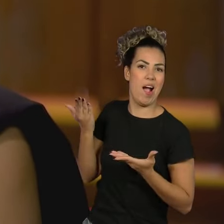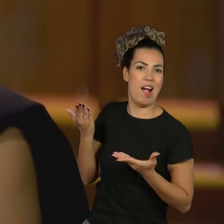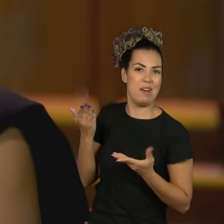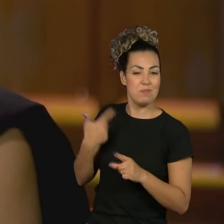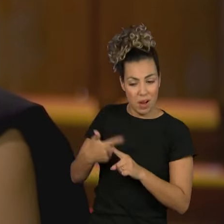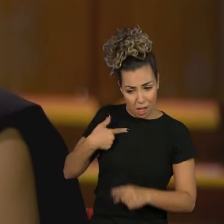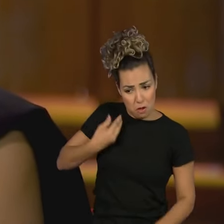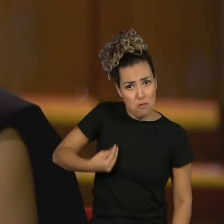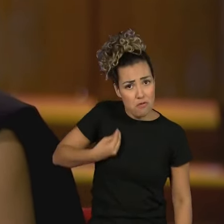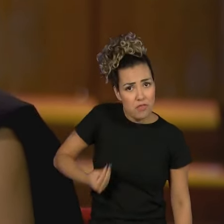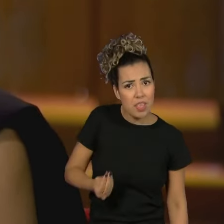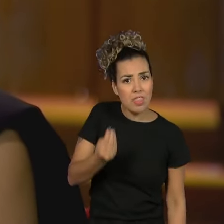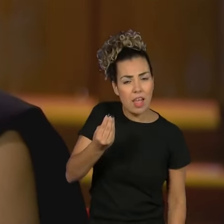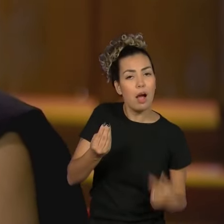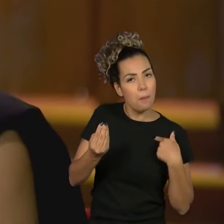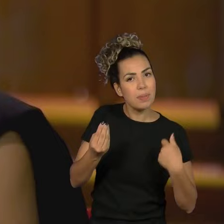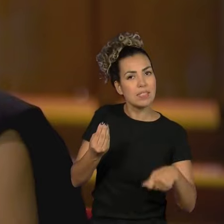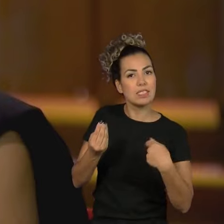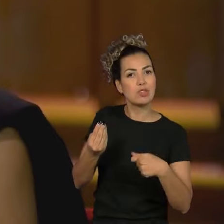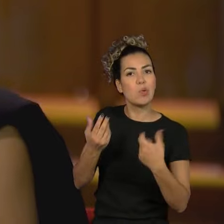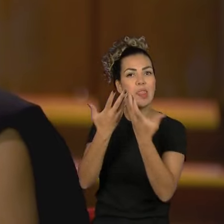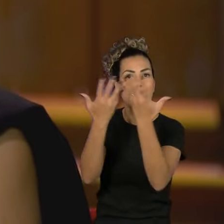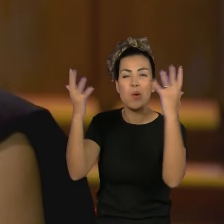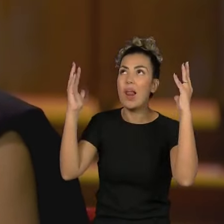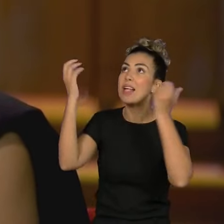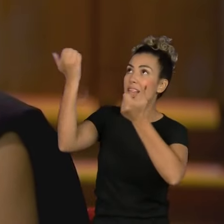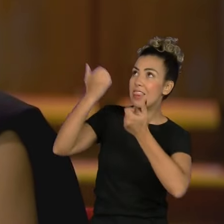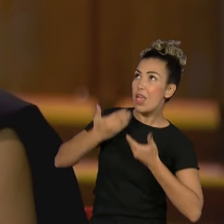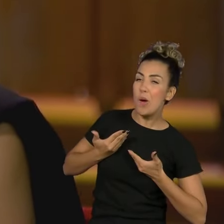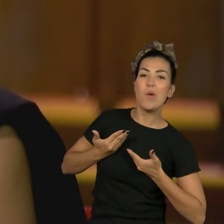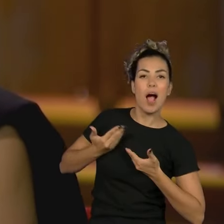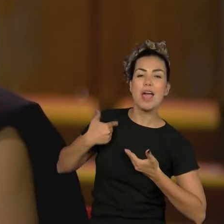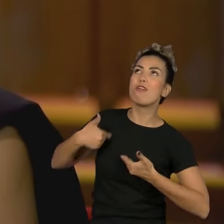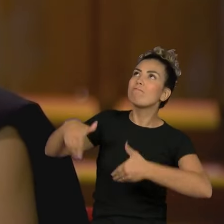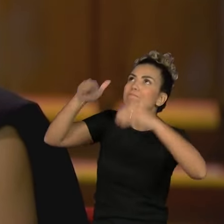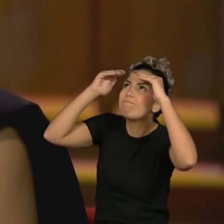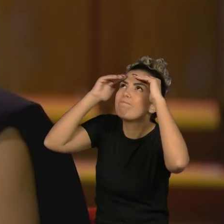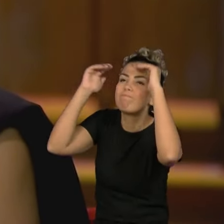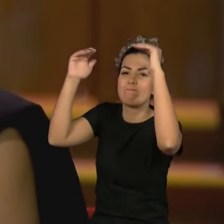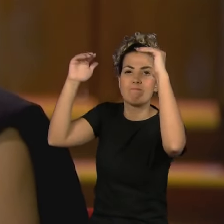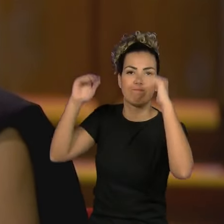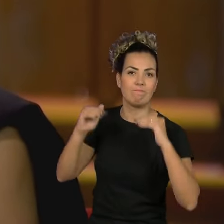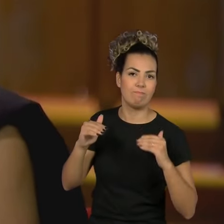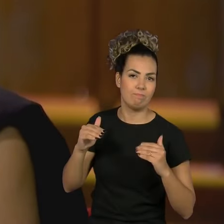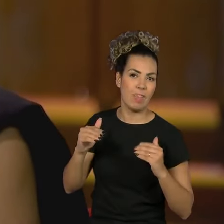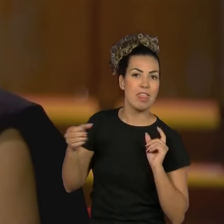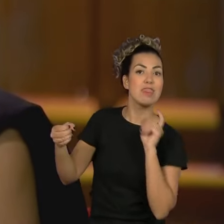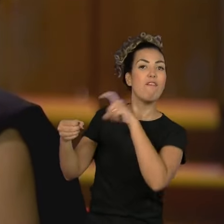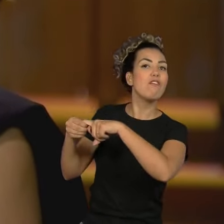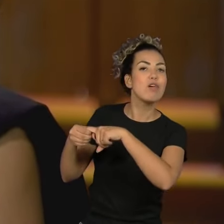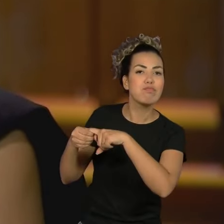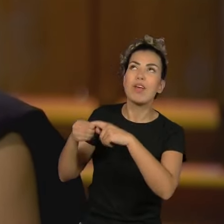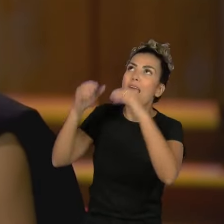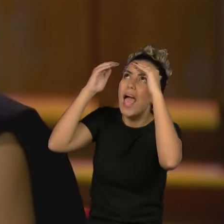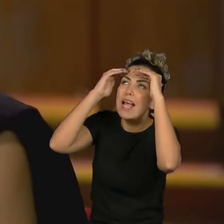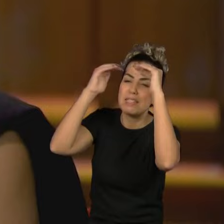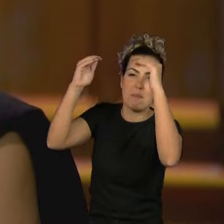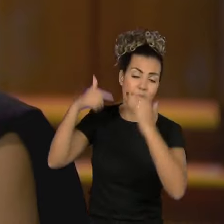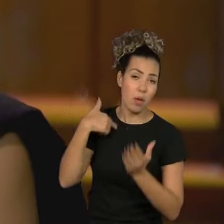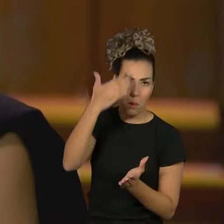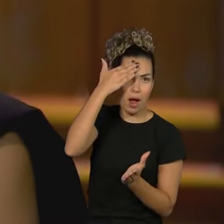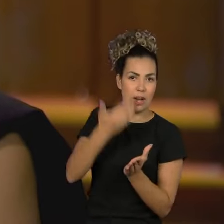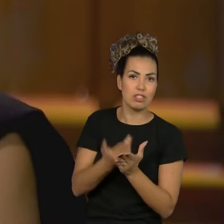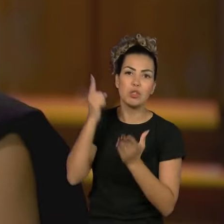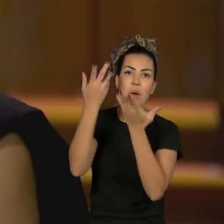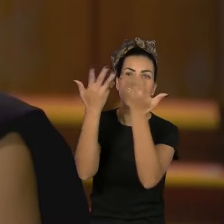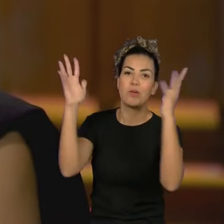eh devolver isso pra natureza com respeito eu eu considero uma permissão da natureza para nos